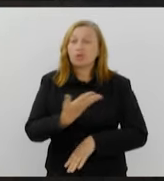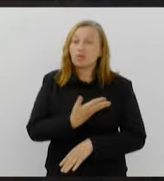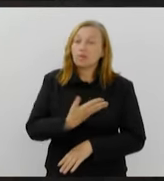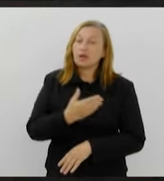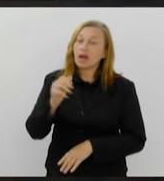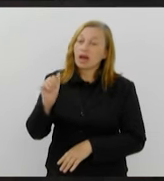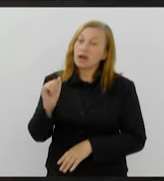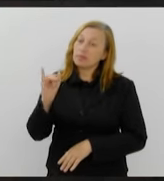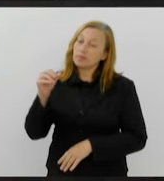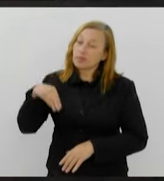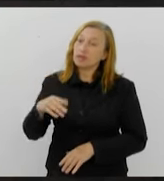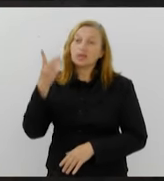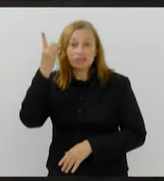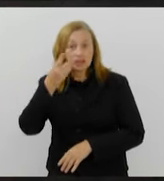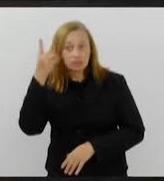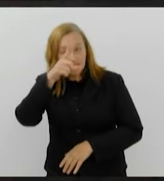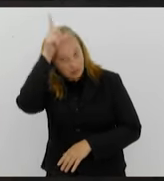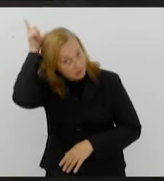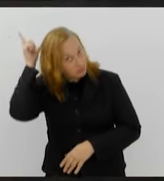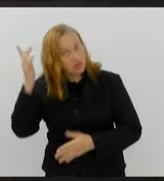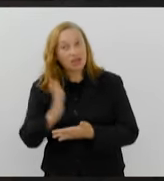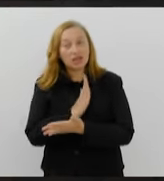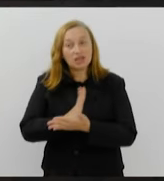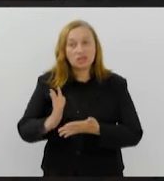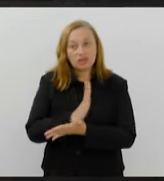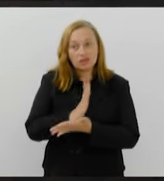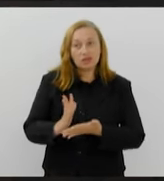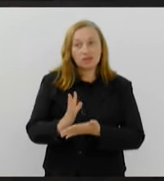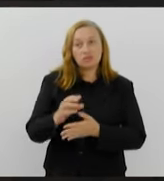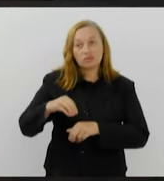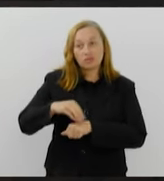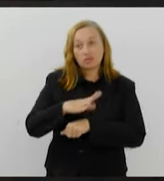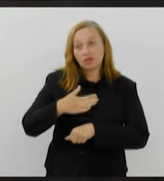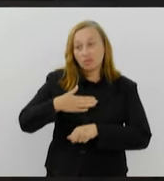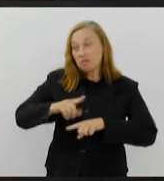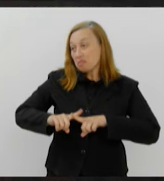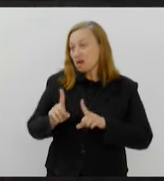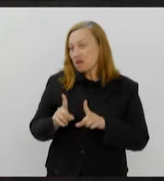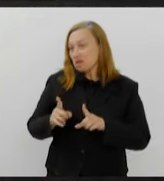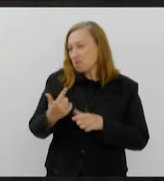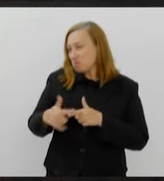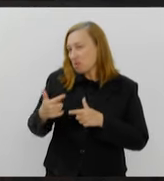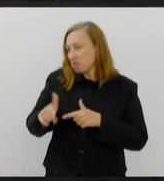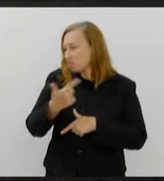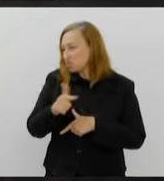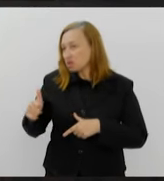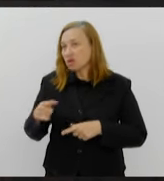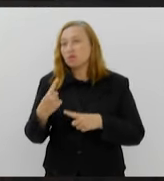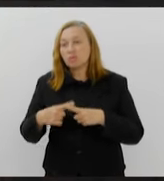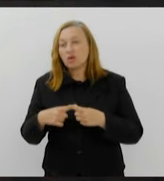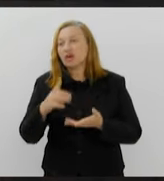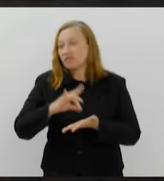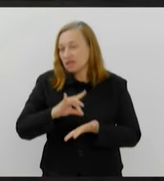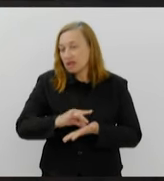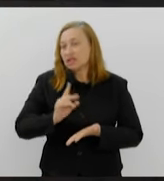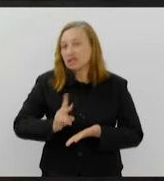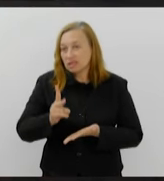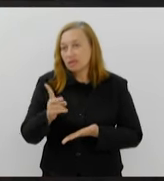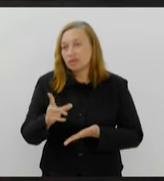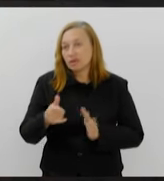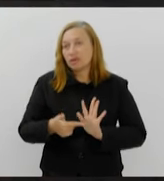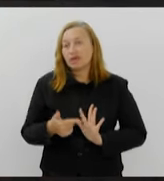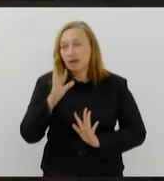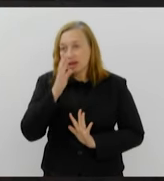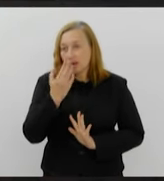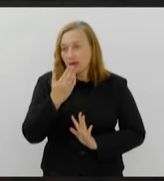vezes Deputado Luiz Paulo caiu na minha conta como meu indicado mas eu não tenho problema algum com isso porque a verdade sempre prevalece